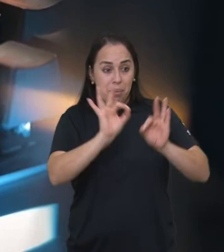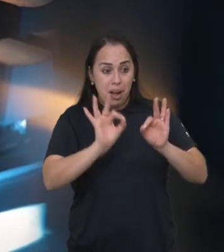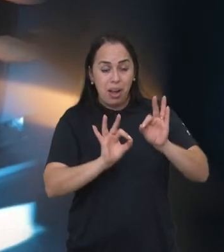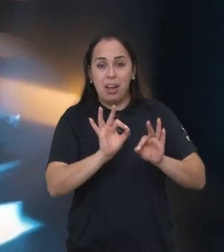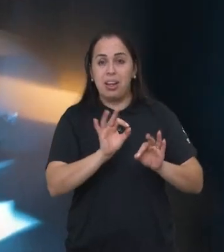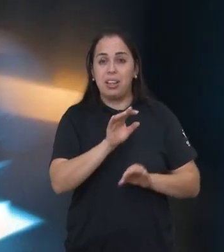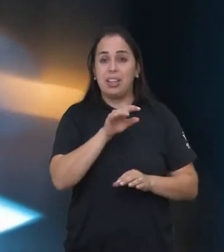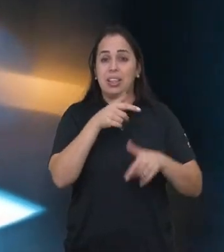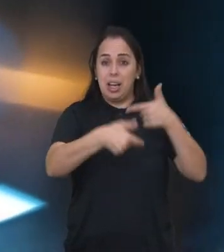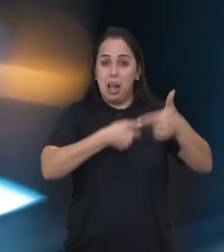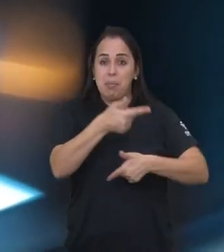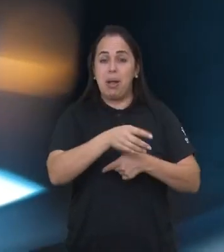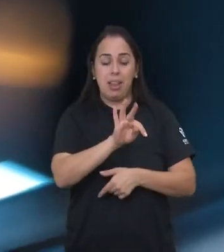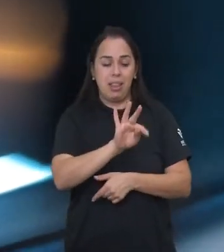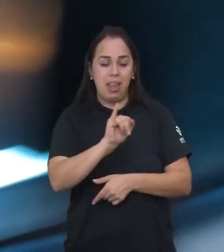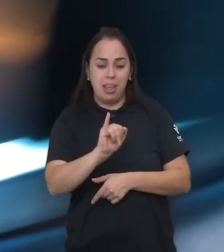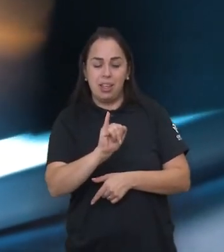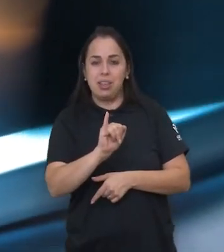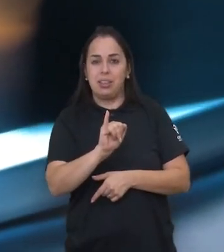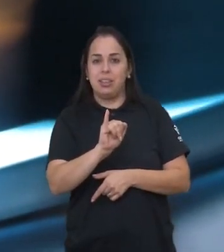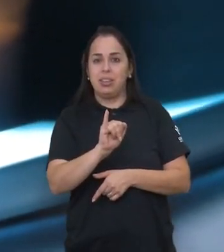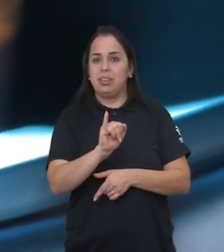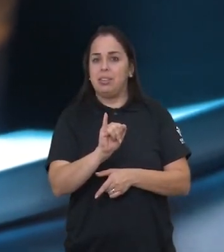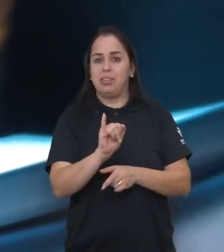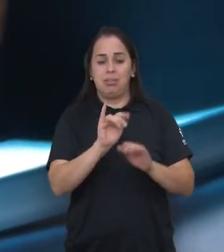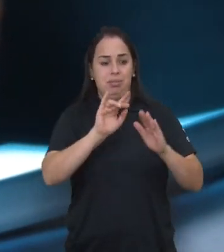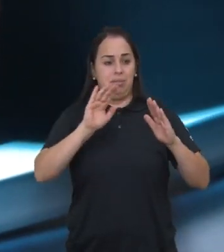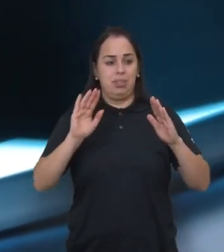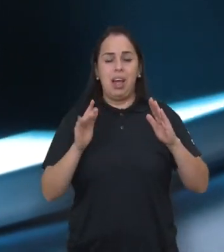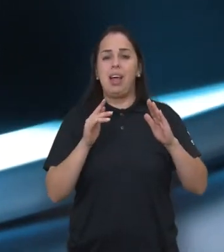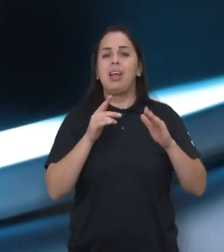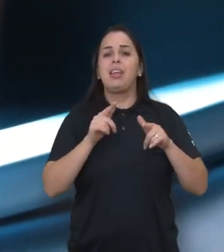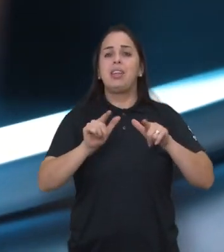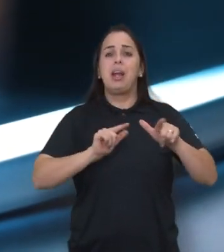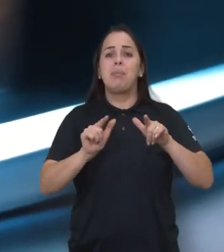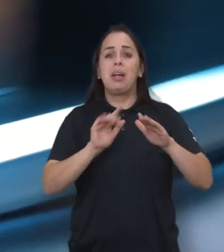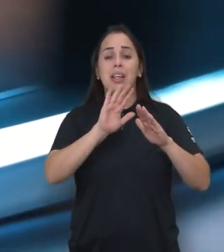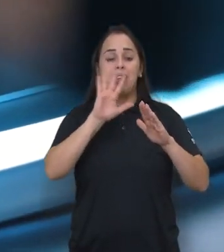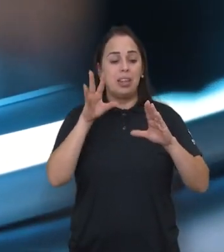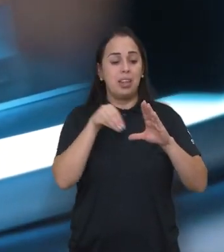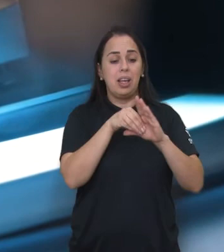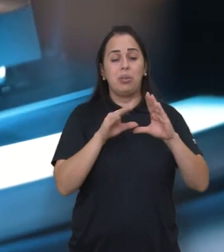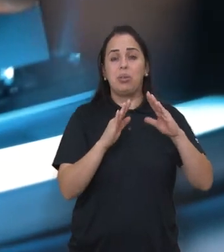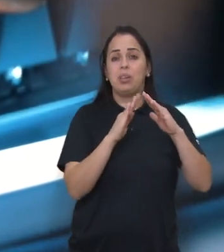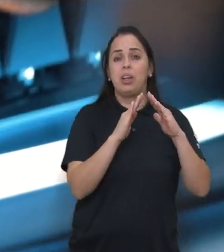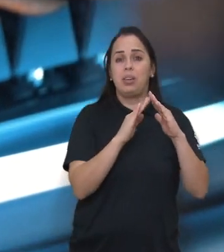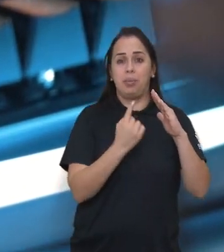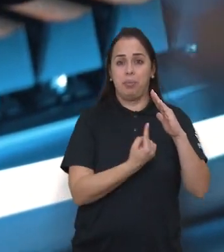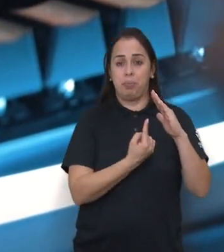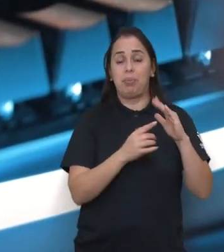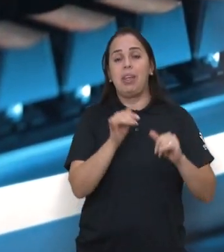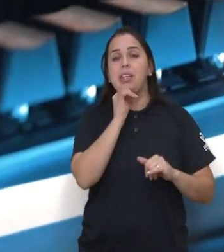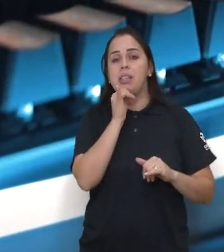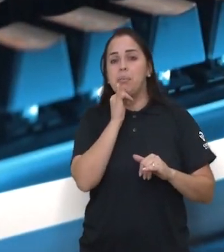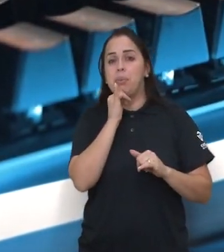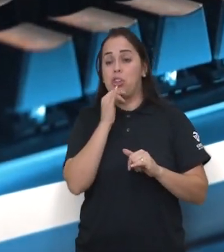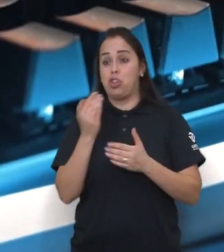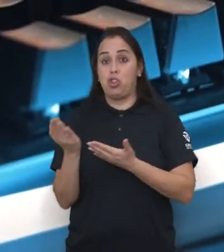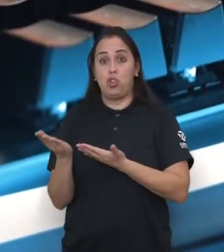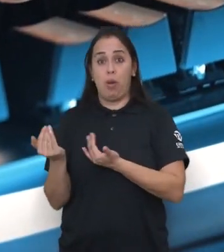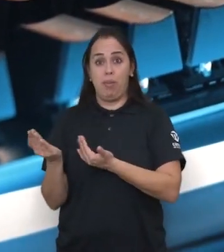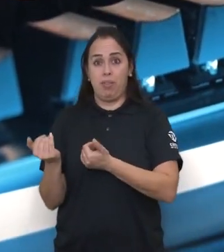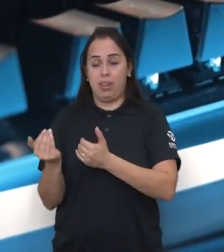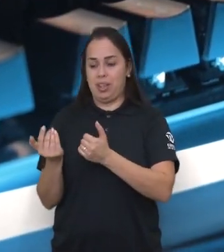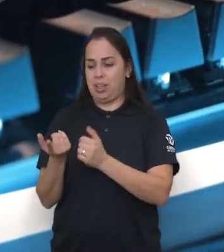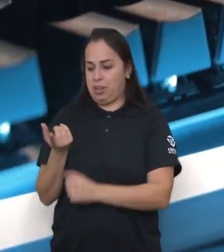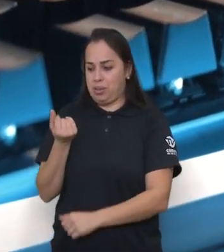com isso do ponto de vista um trabalho de casa né tem tem tem jovens hoje que tem uma remuneração